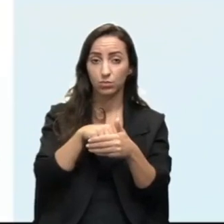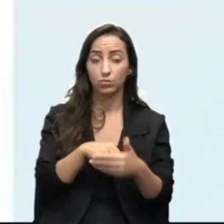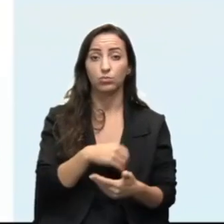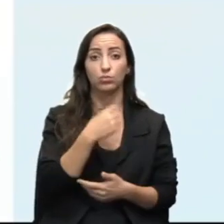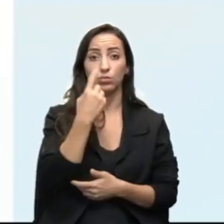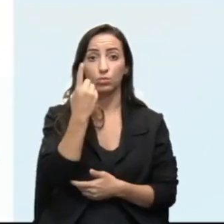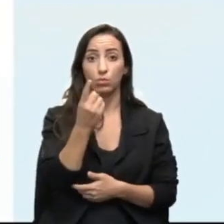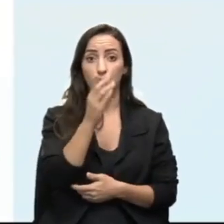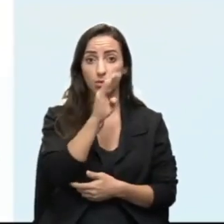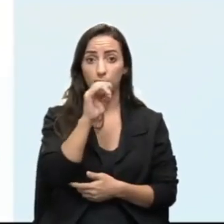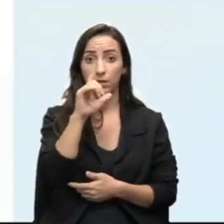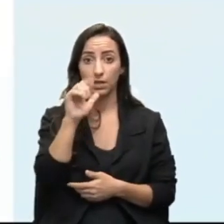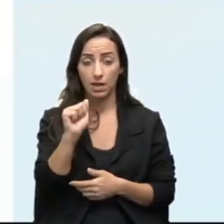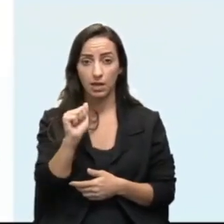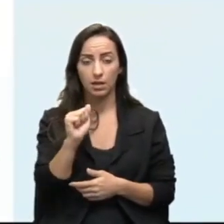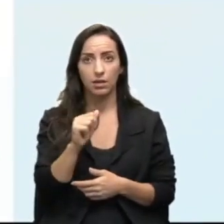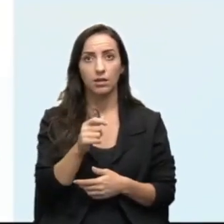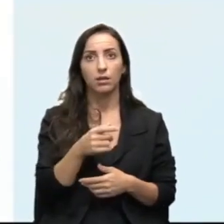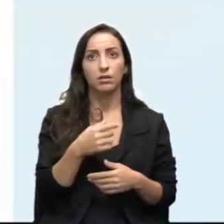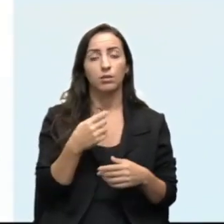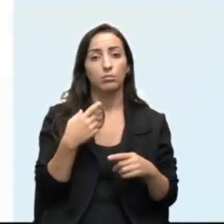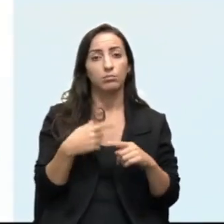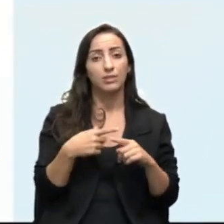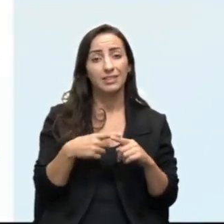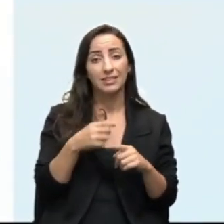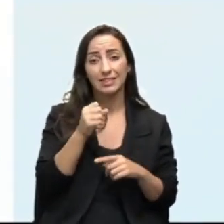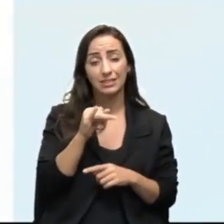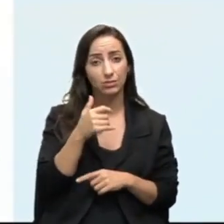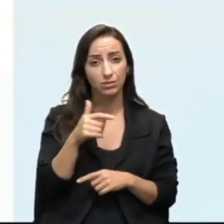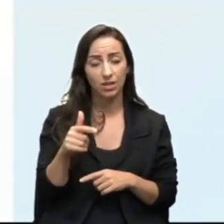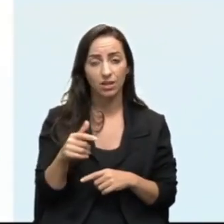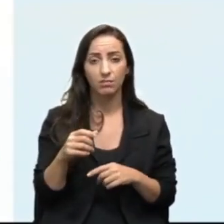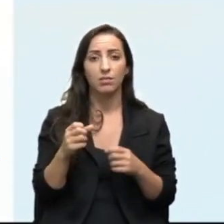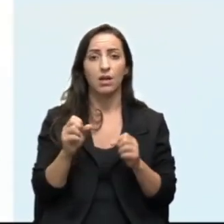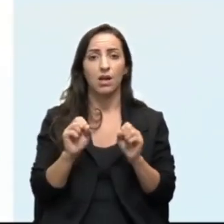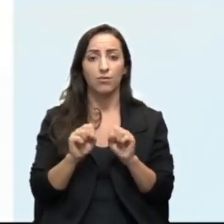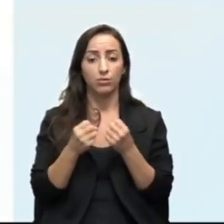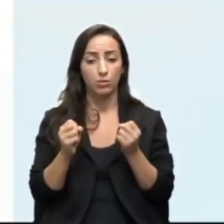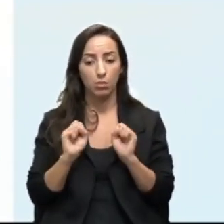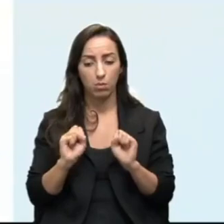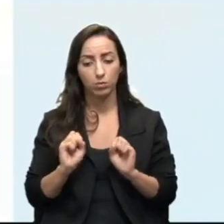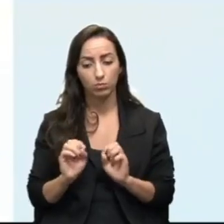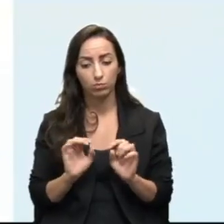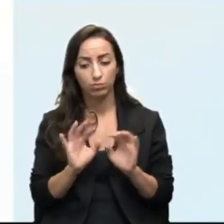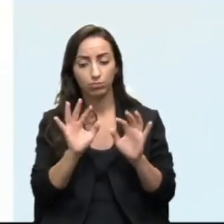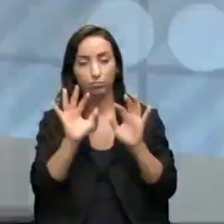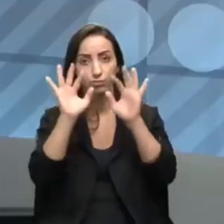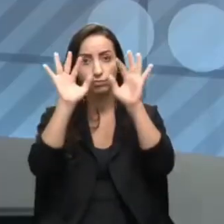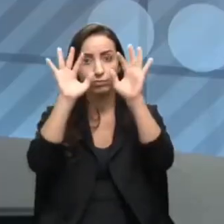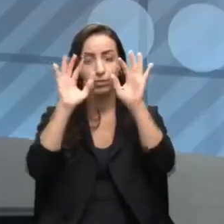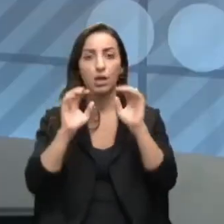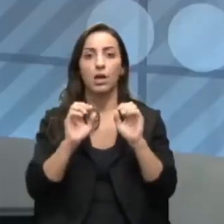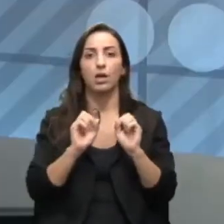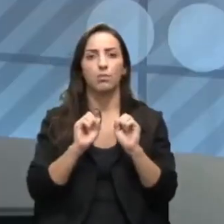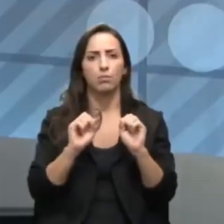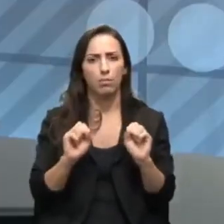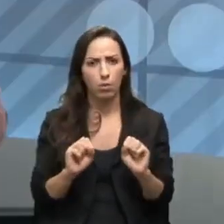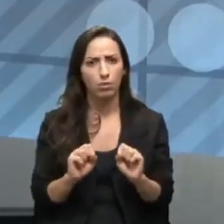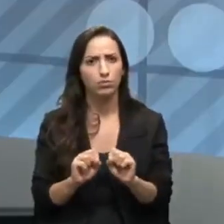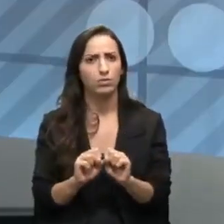uma biela comprimida, pois senão a fissura pode subir e a gente pode ter então uma